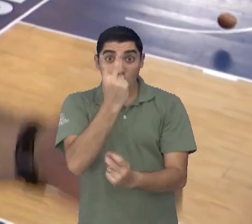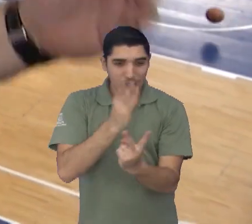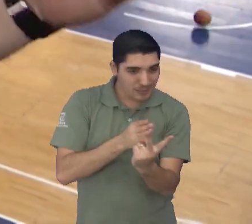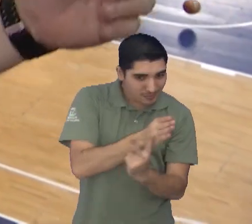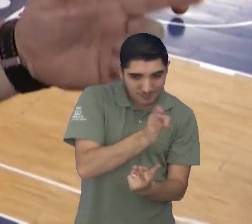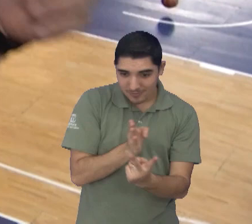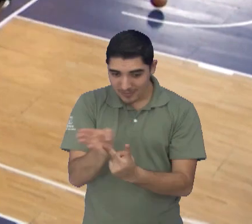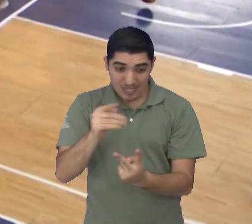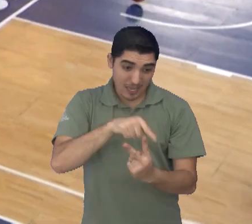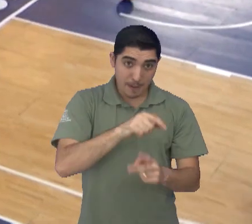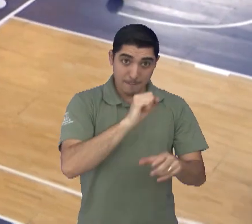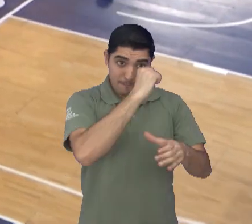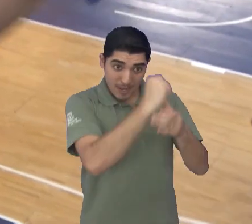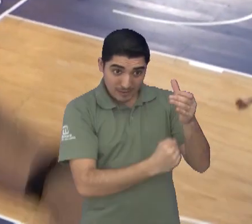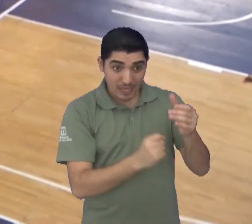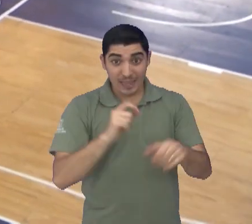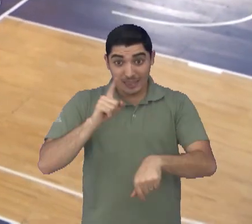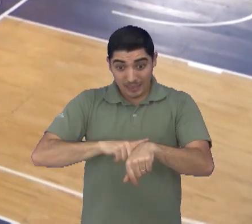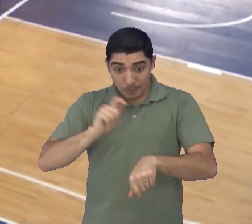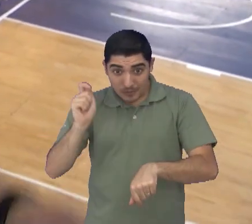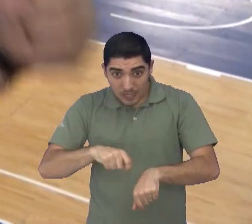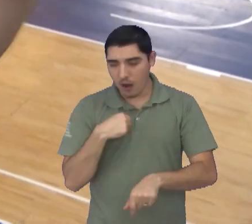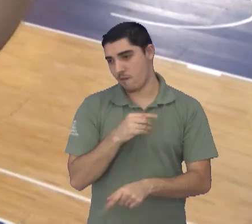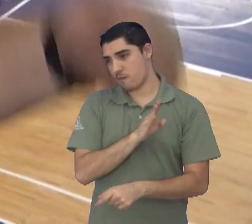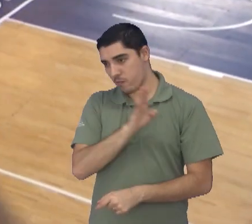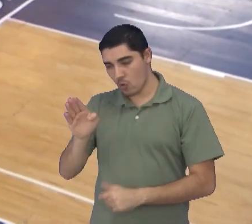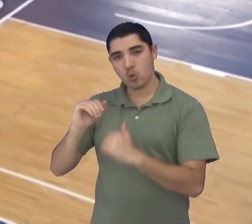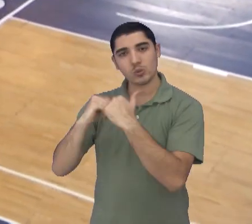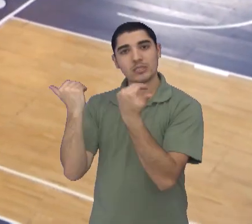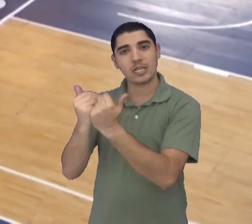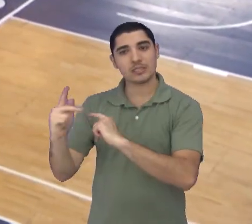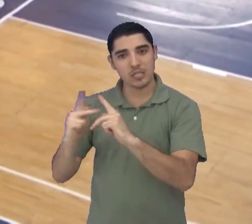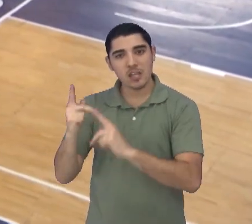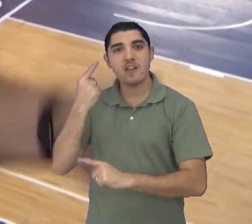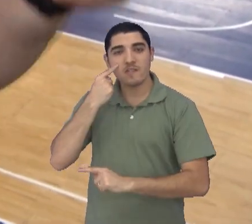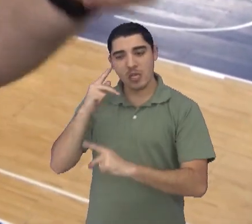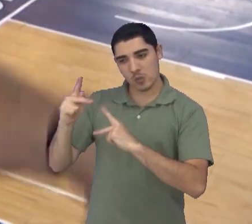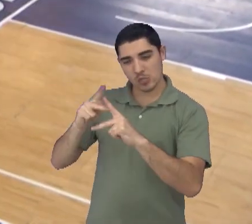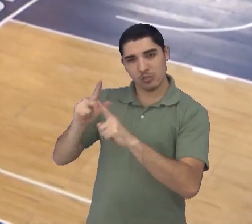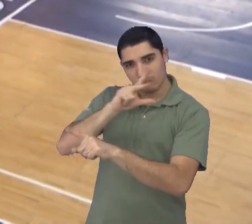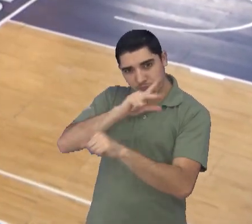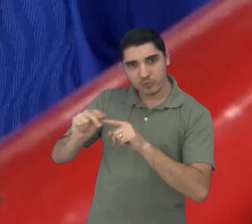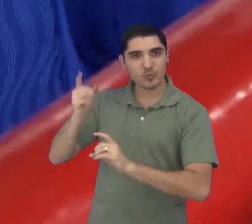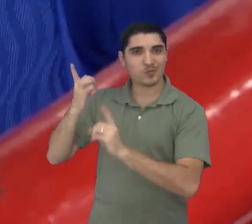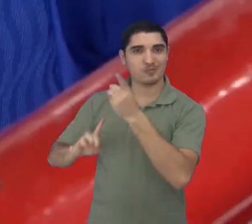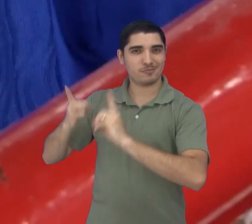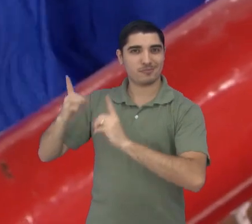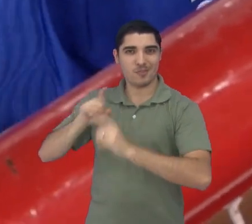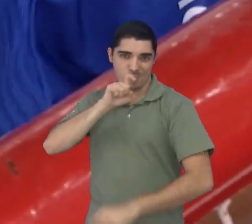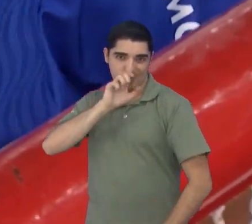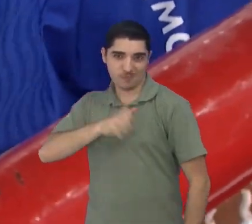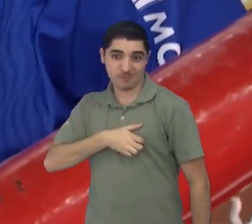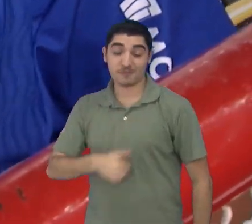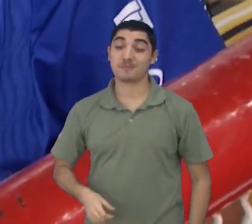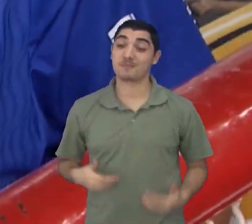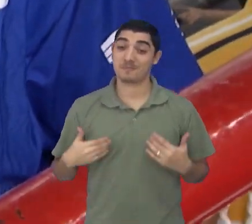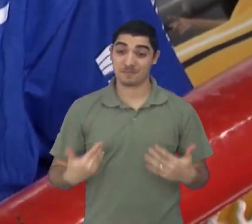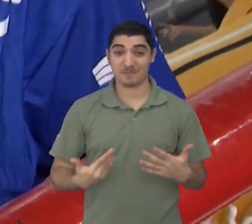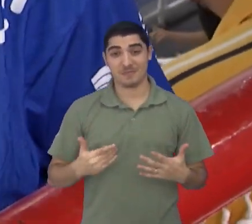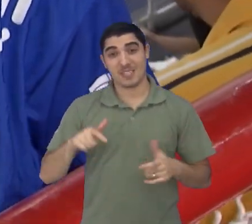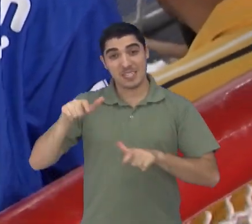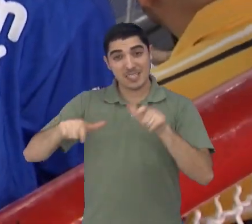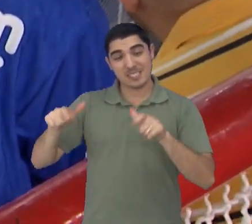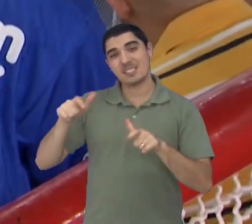Basquete. Acabando aqui, se der tempo, vamos lá para o Martins Pereira ver a vitória do nosso São José contra o Grêmio Prudente. Divididos entre duas